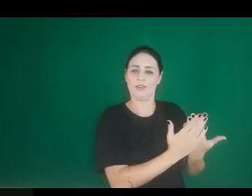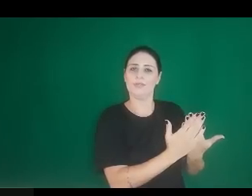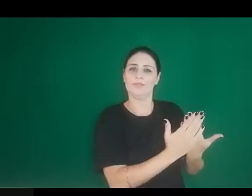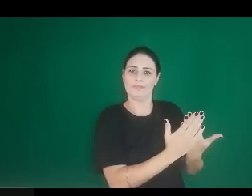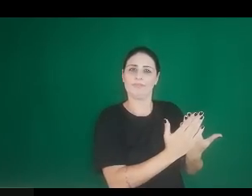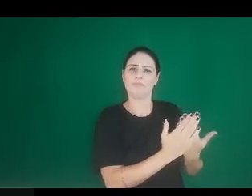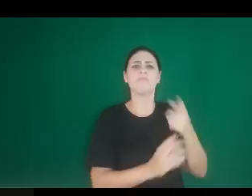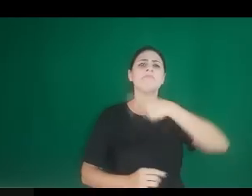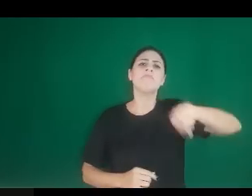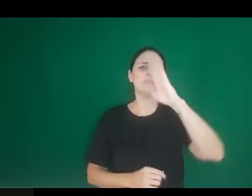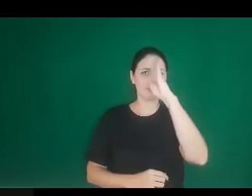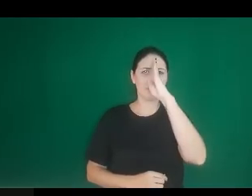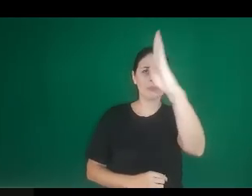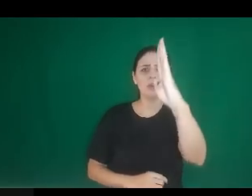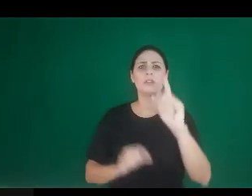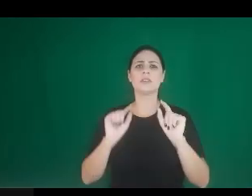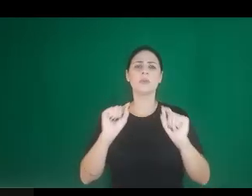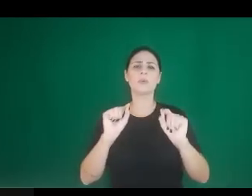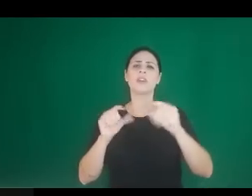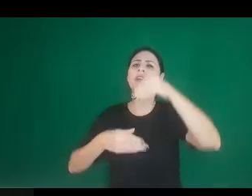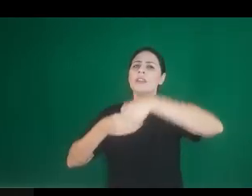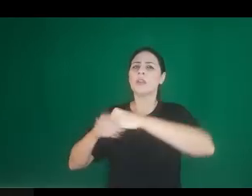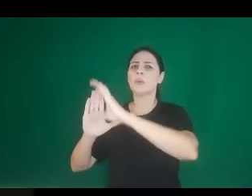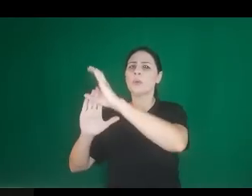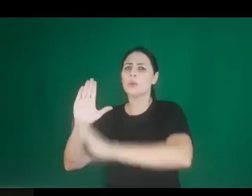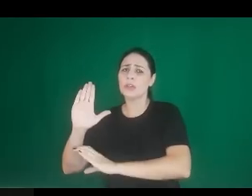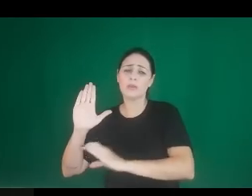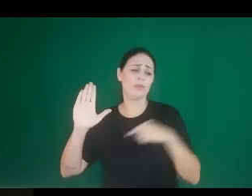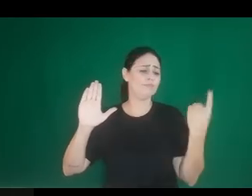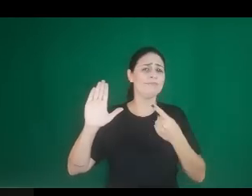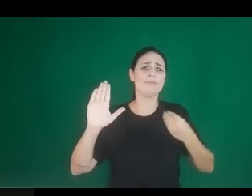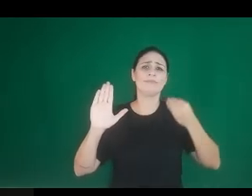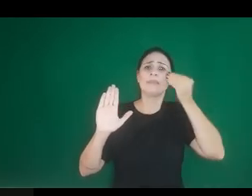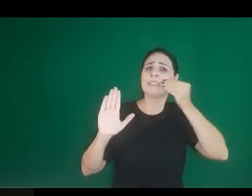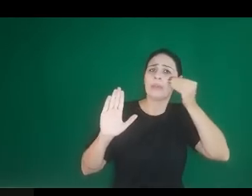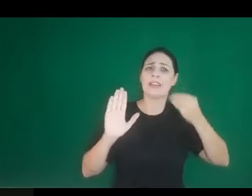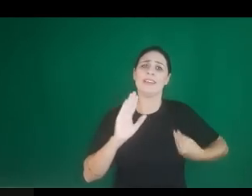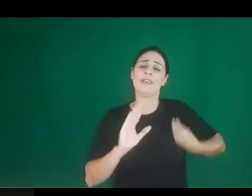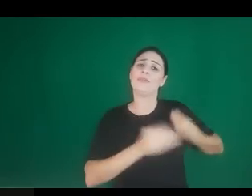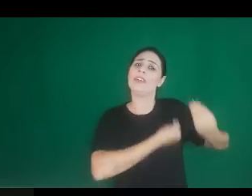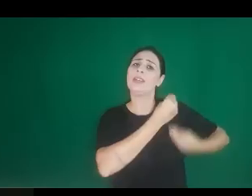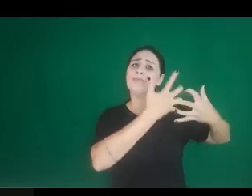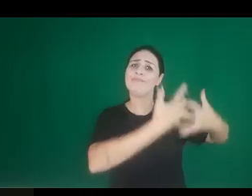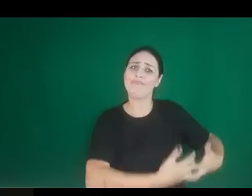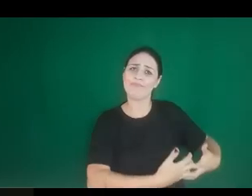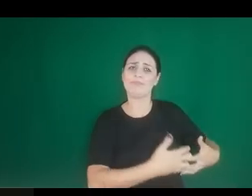na escola, né? E o que então, a gente priorizar de tudo aquilo que tem no currículo, diante das condições que nós temos